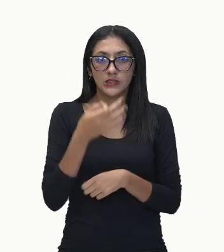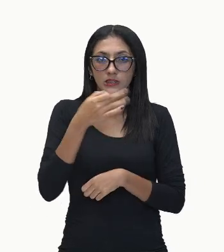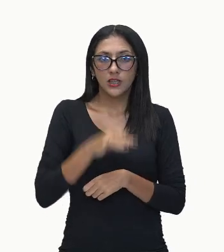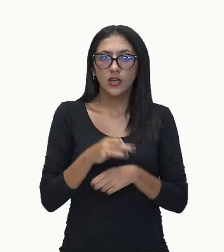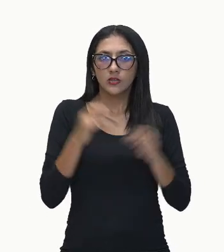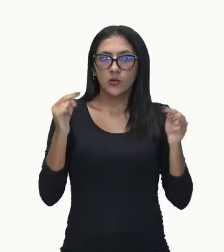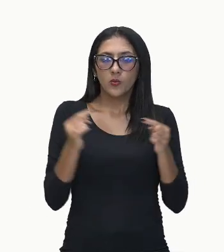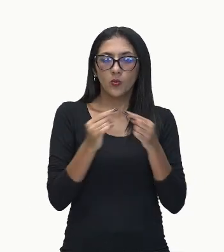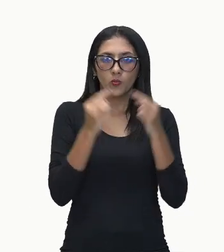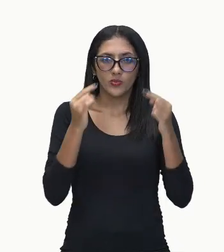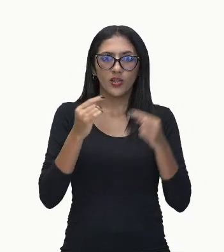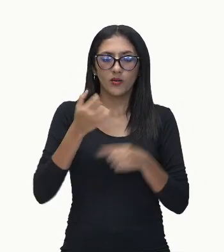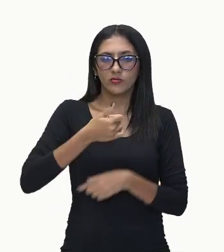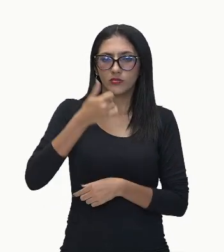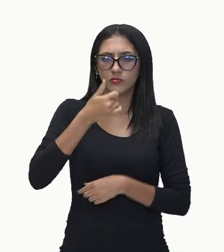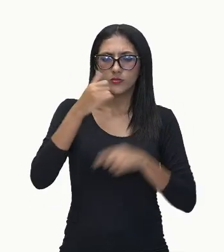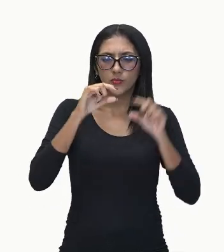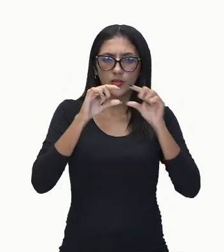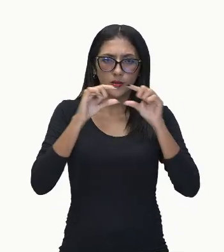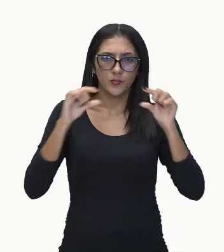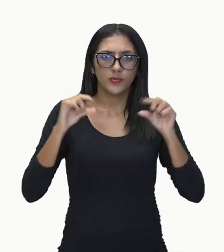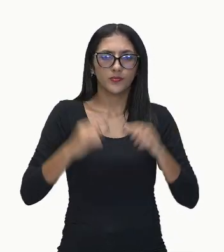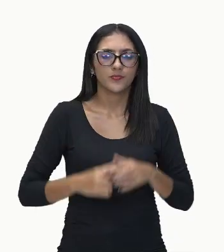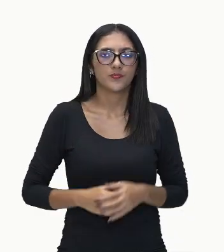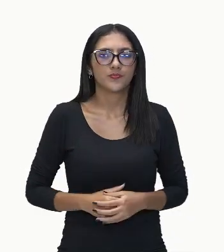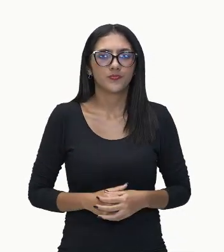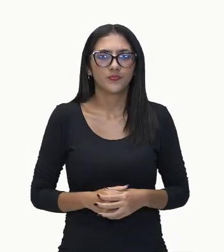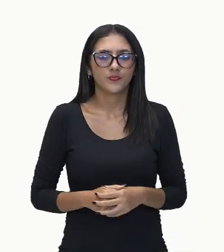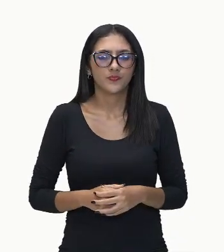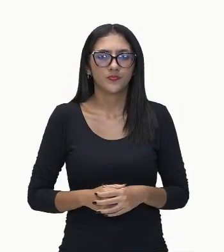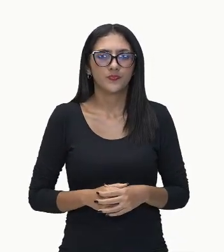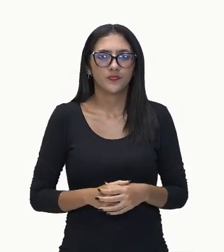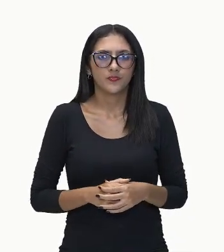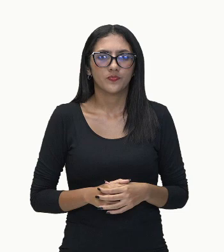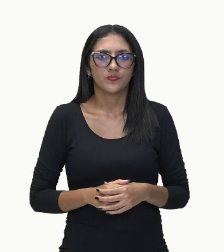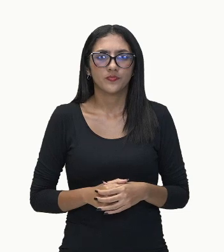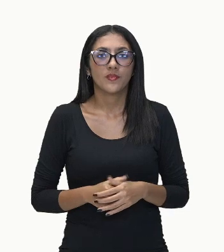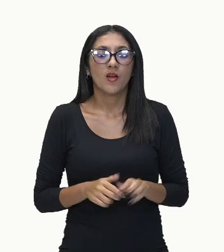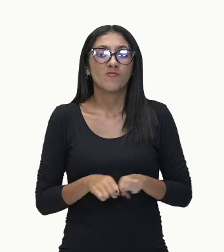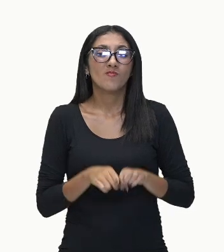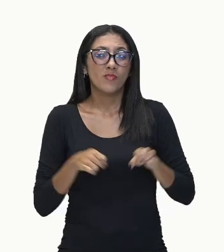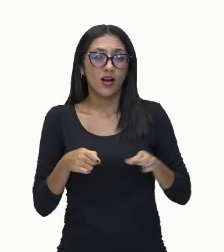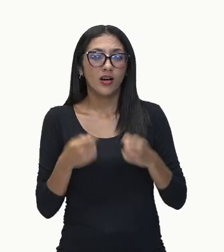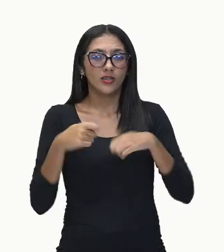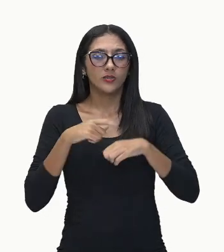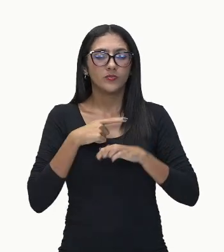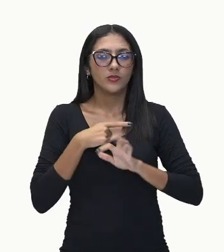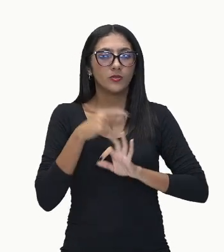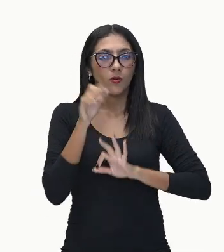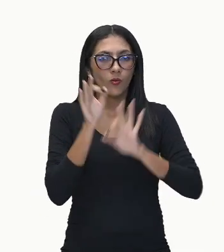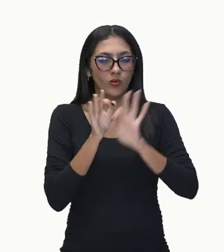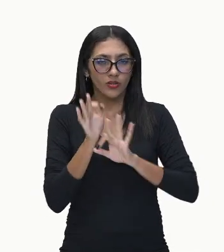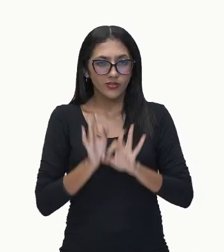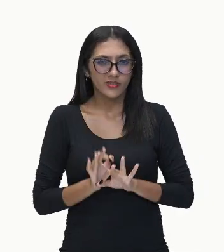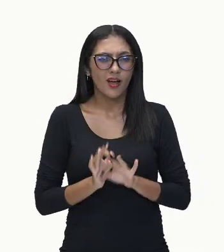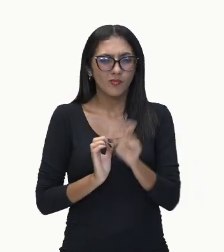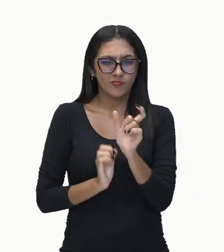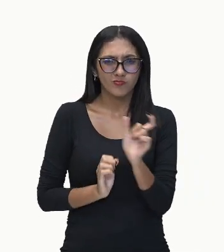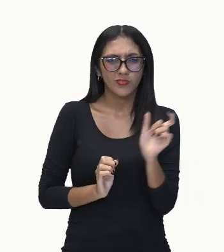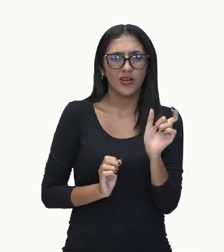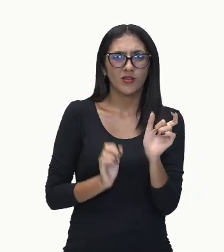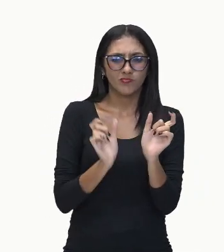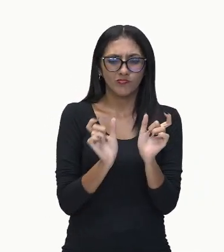aqui em cima tá legal é isso ele disse pra gente só que para encontrarmos esses termos aqui ó que estão